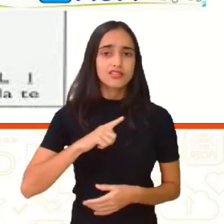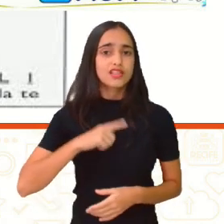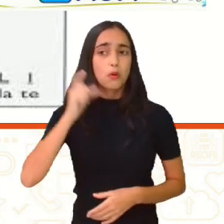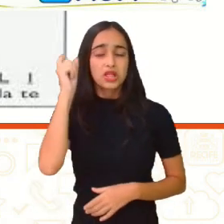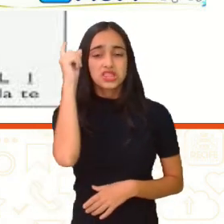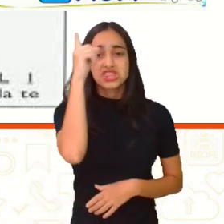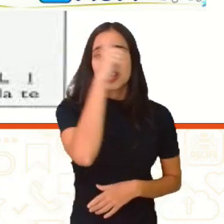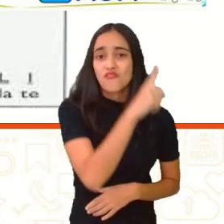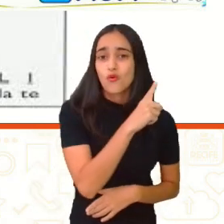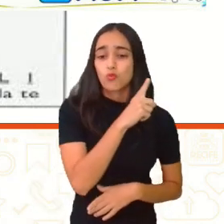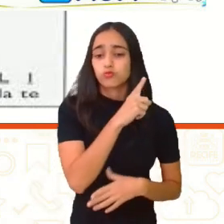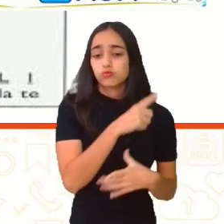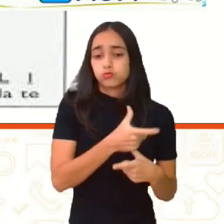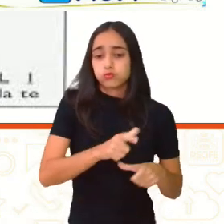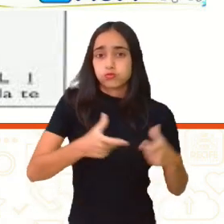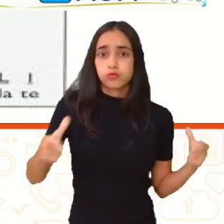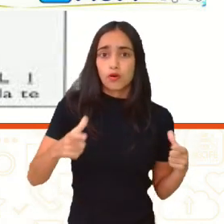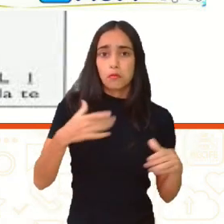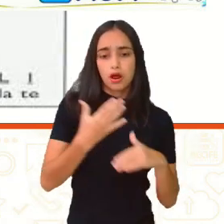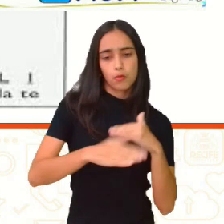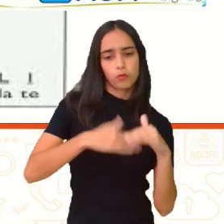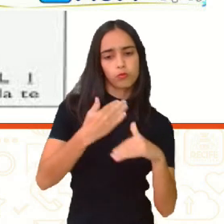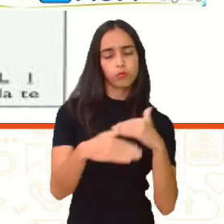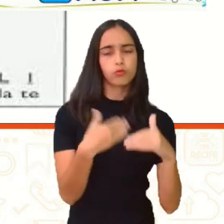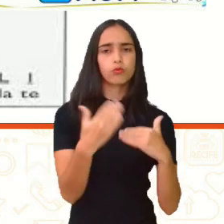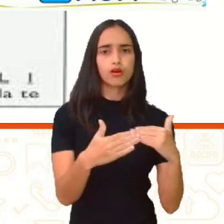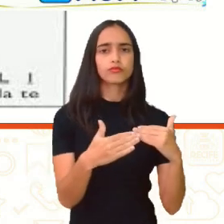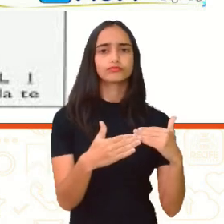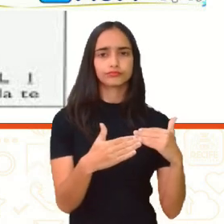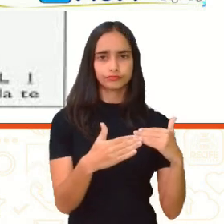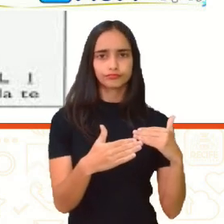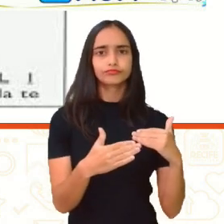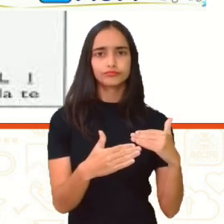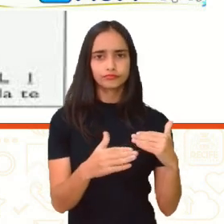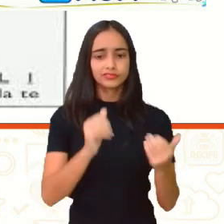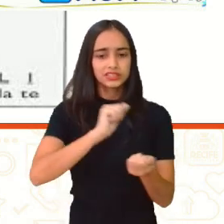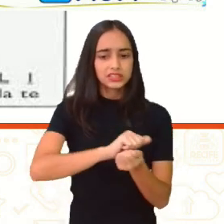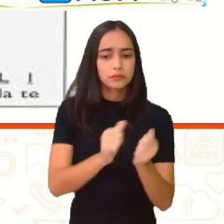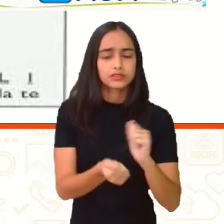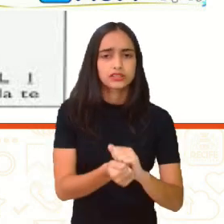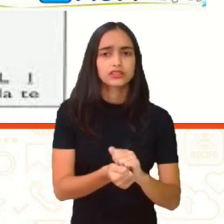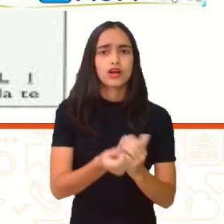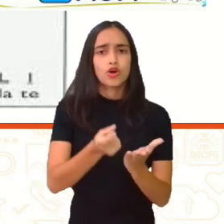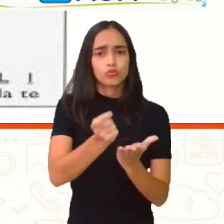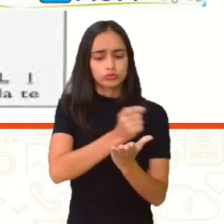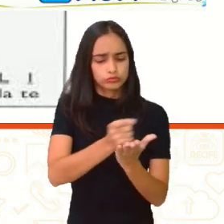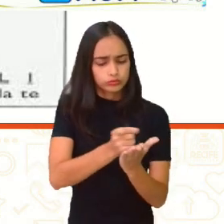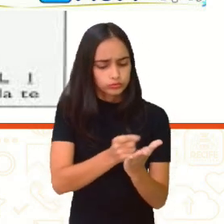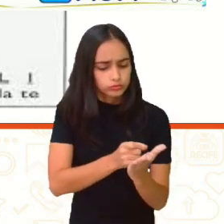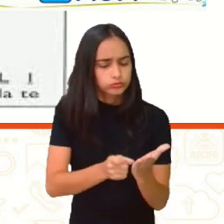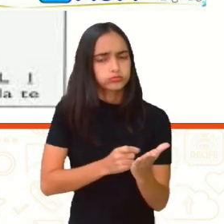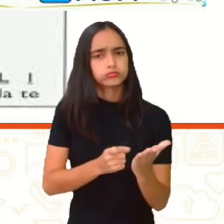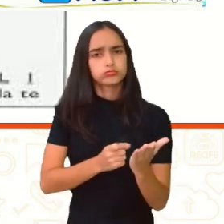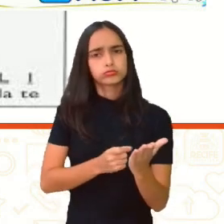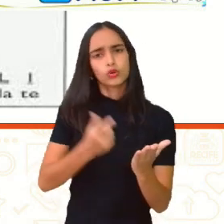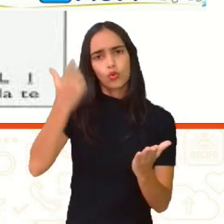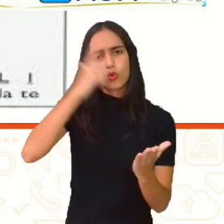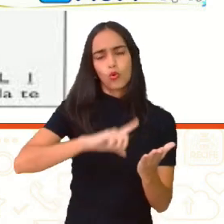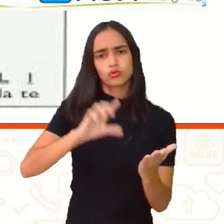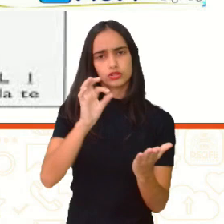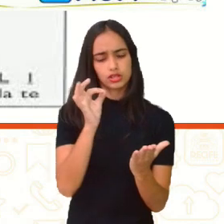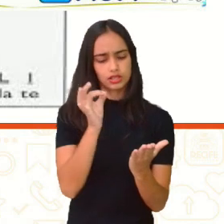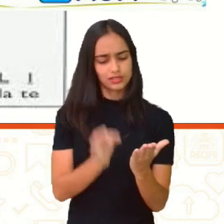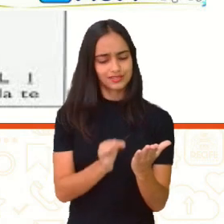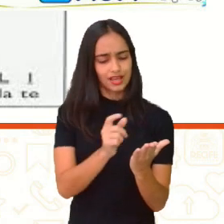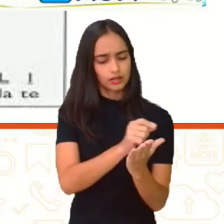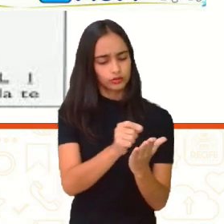grande, né, de passar por esse processo de apropriação do sistema de escrita alfabética e